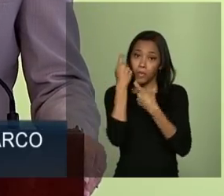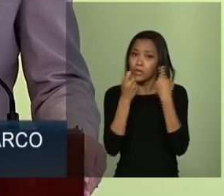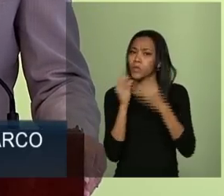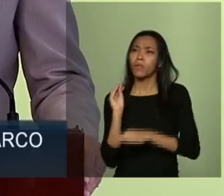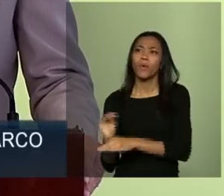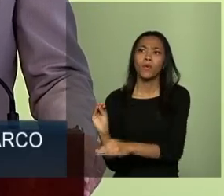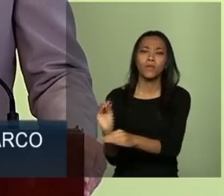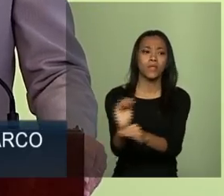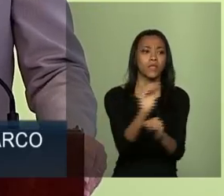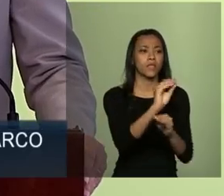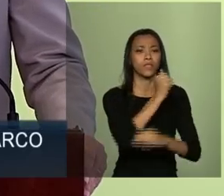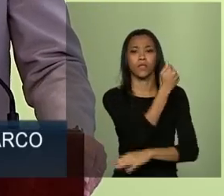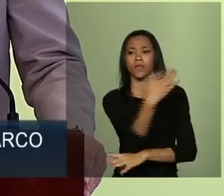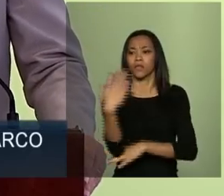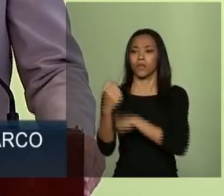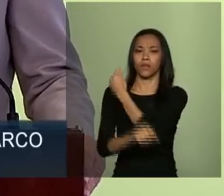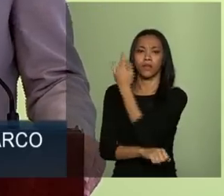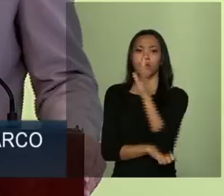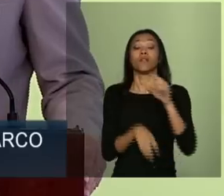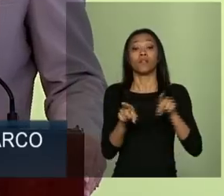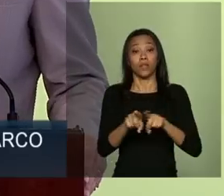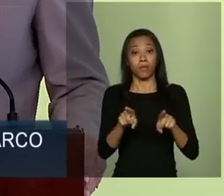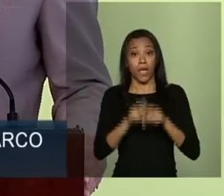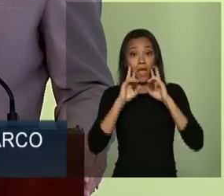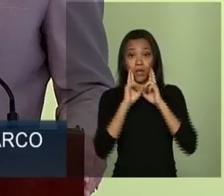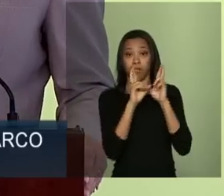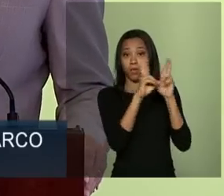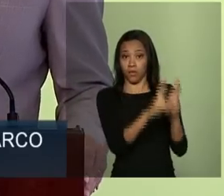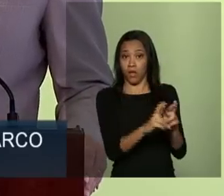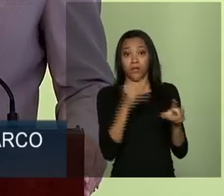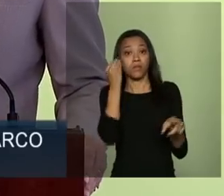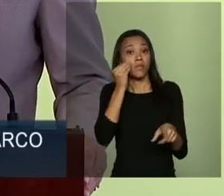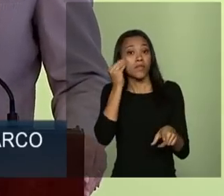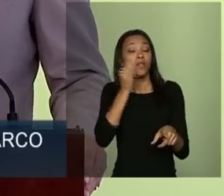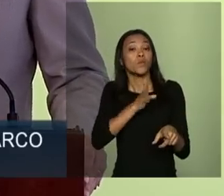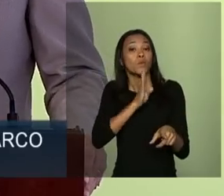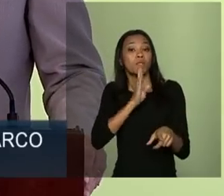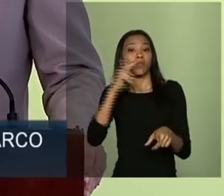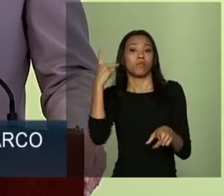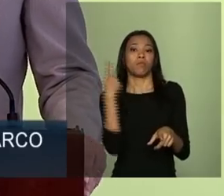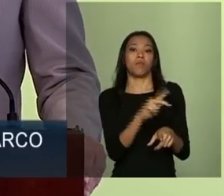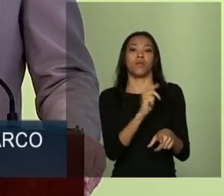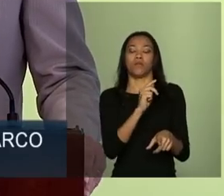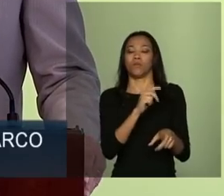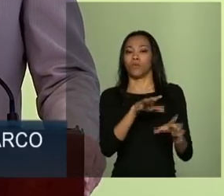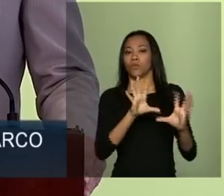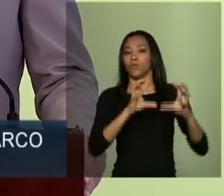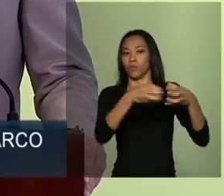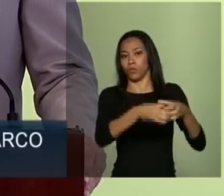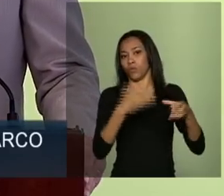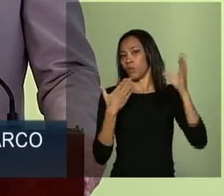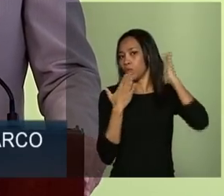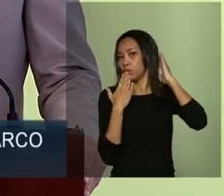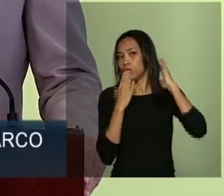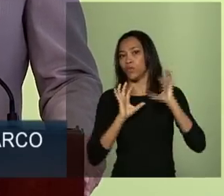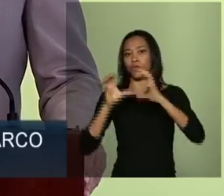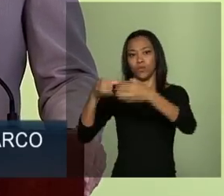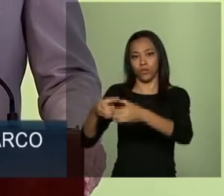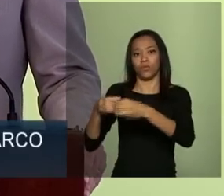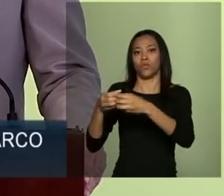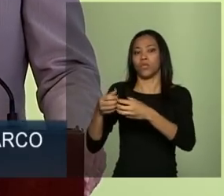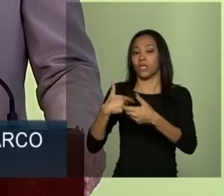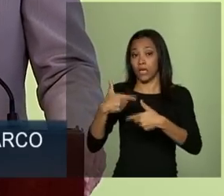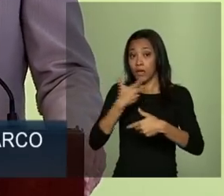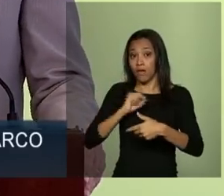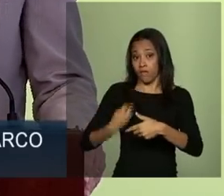com a proteção do conhecimento tradicional, a preocupação com a proteção da ciência, da pesquisa e